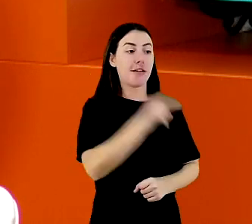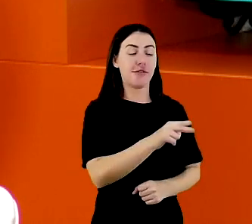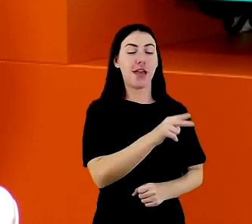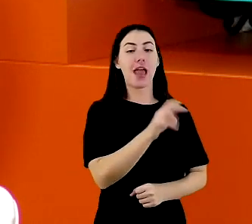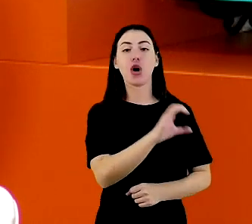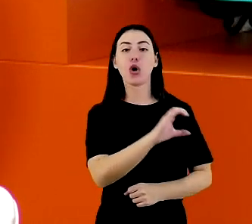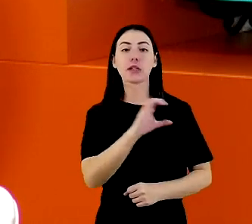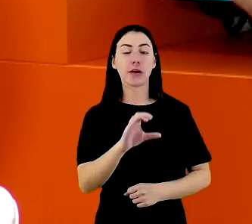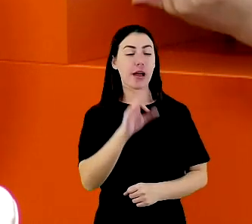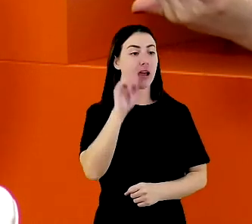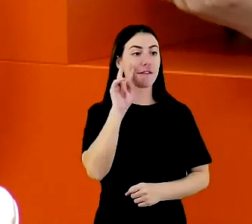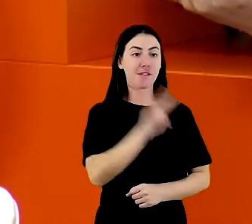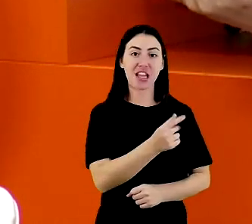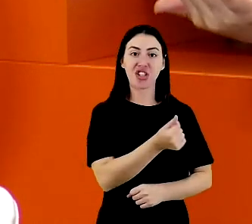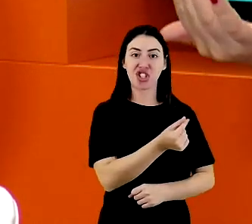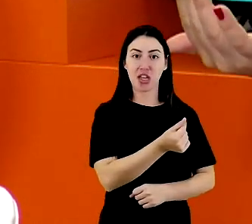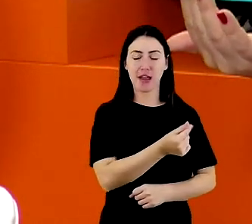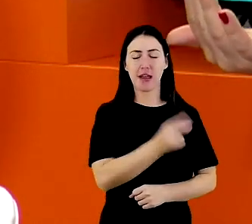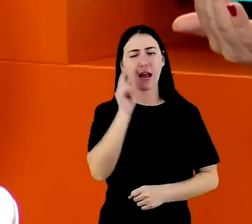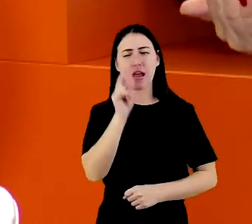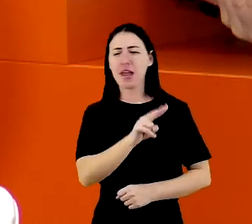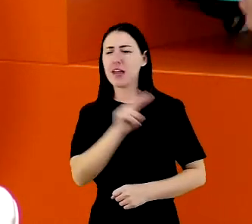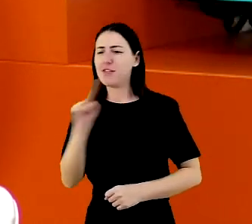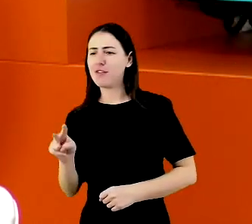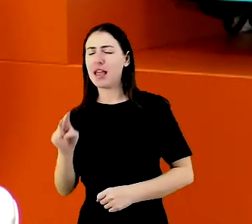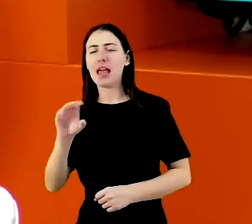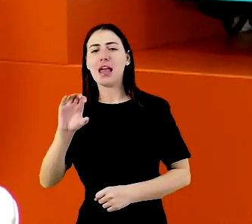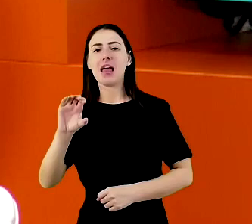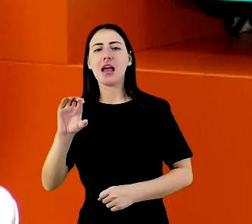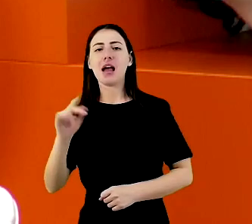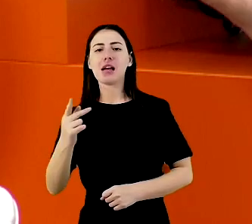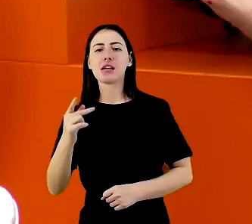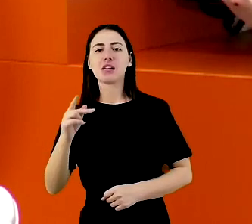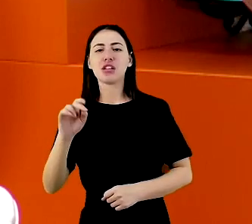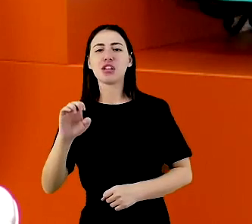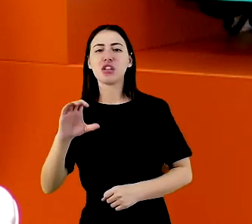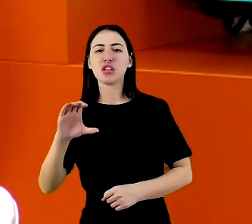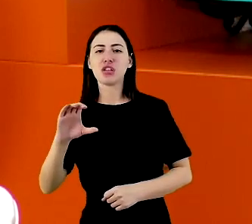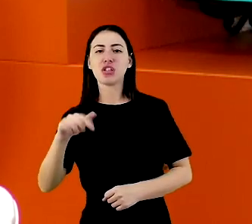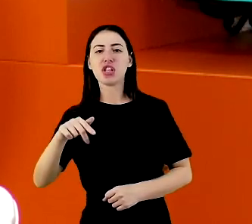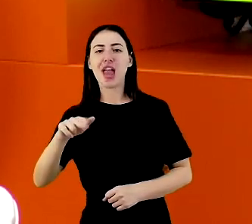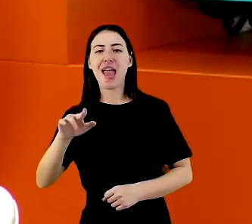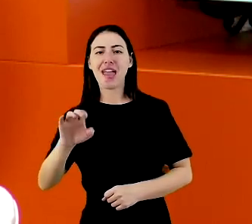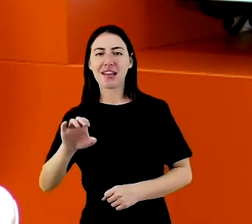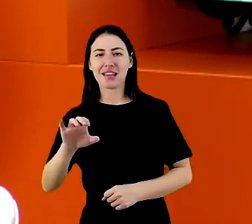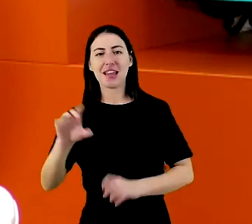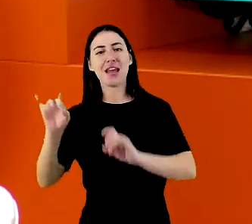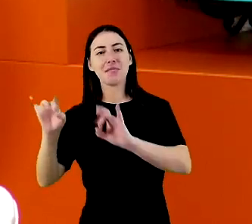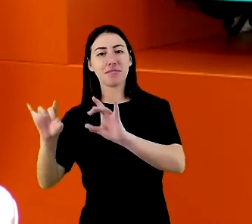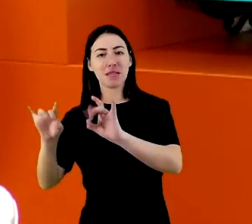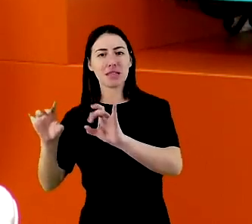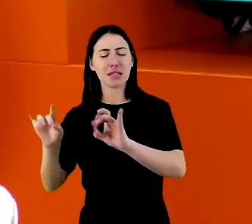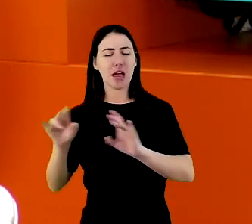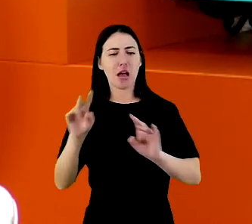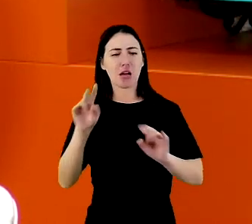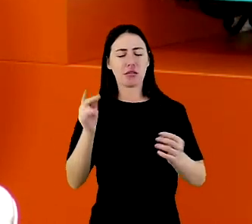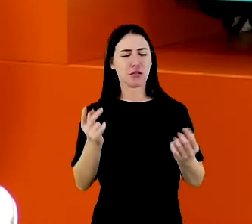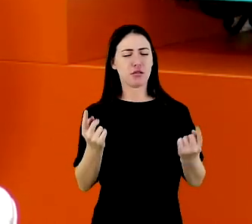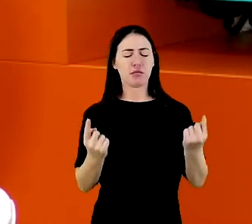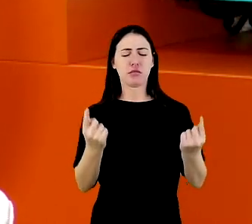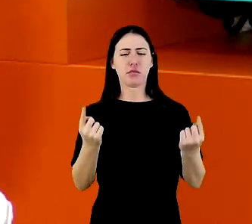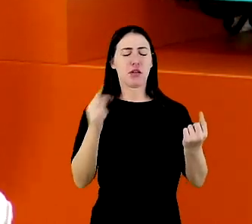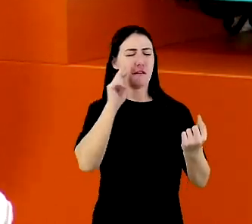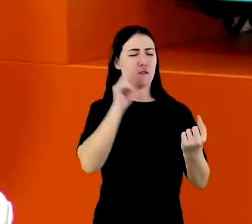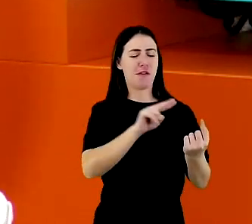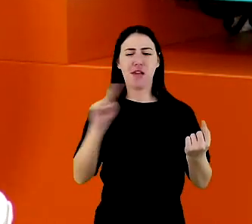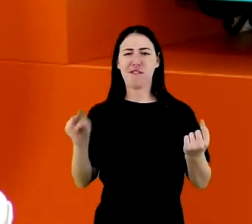dele. Né? E como é que a gente explica isso? Né? Para a gente é usual, né? Mas a gente tem que entender que para muita gente não é. E